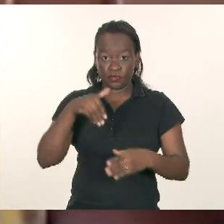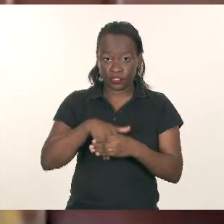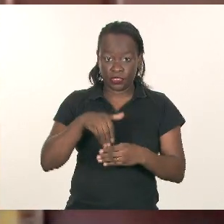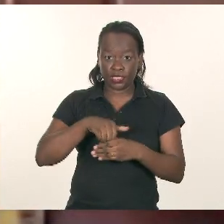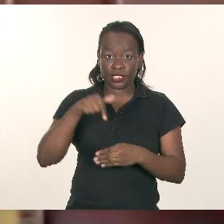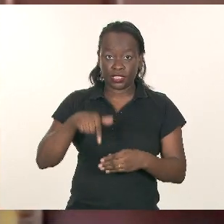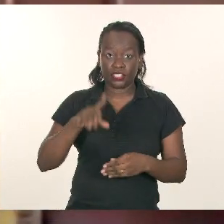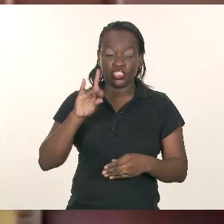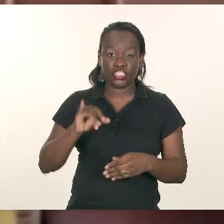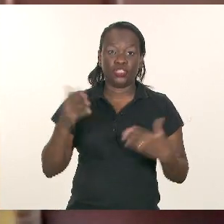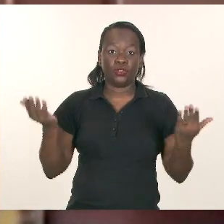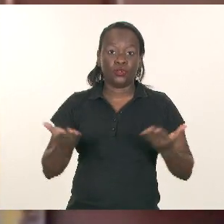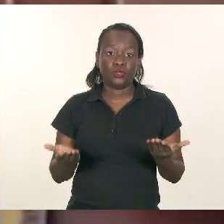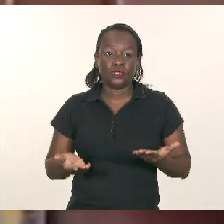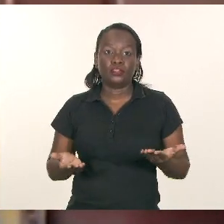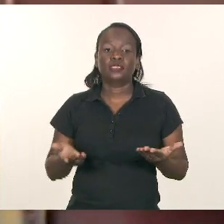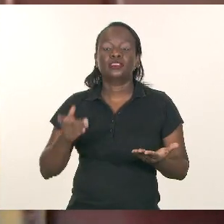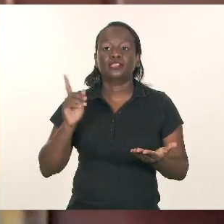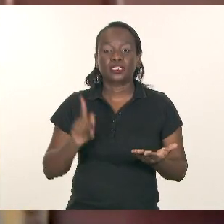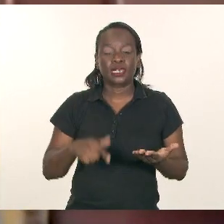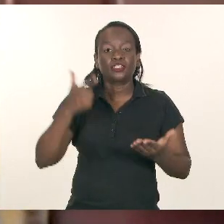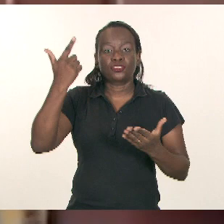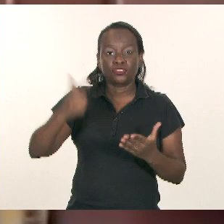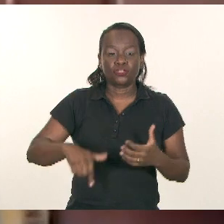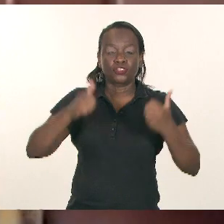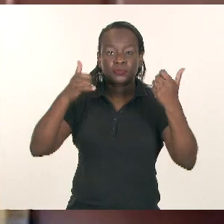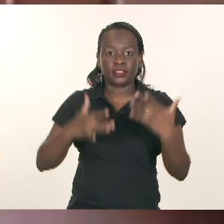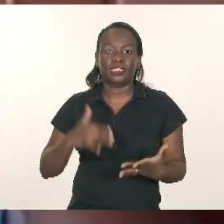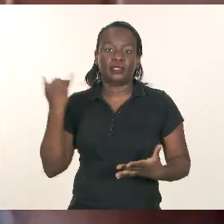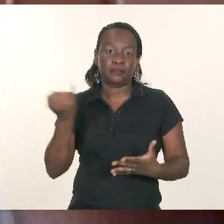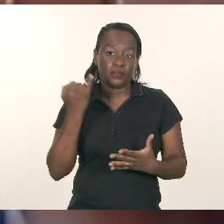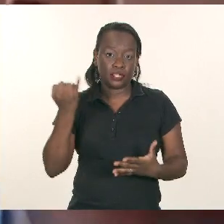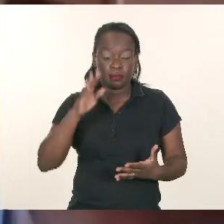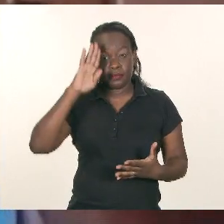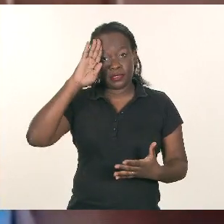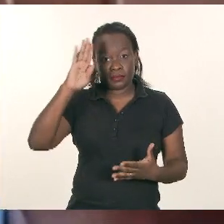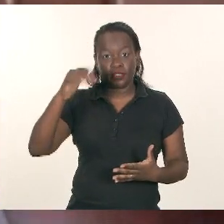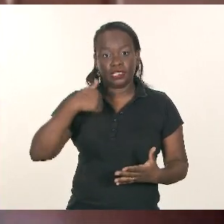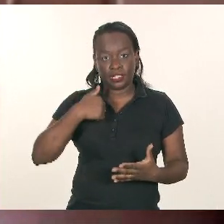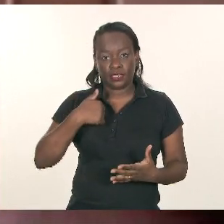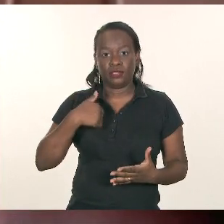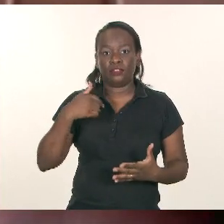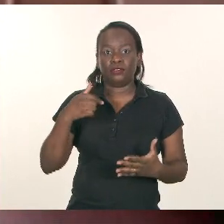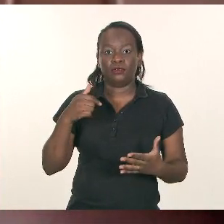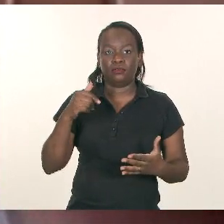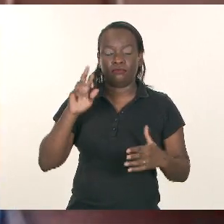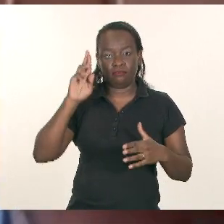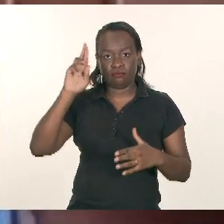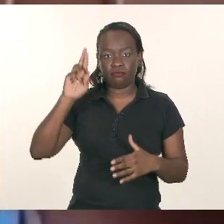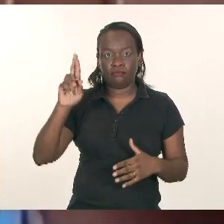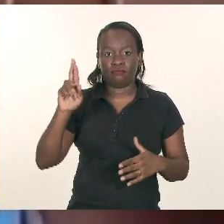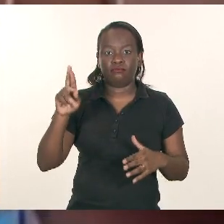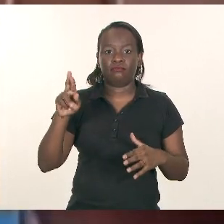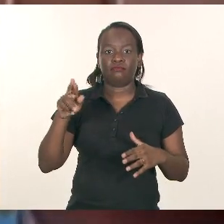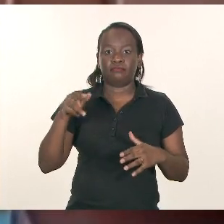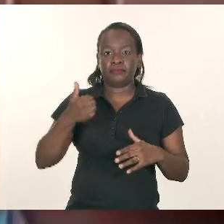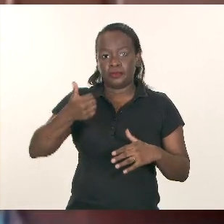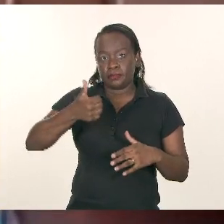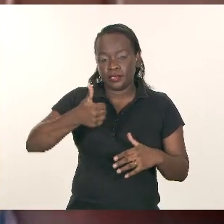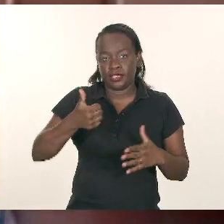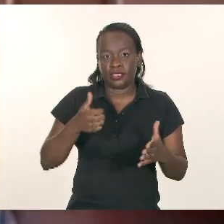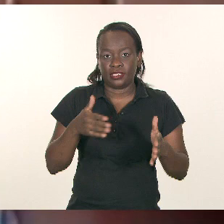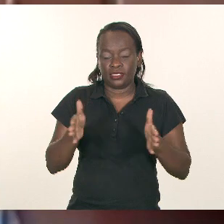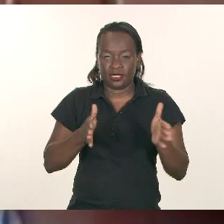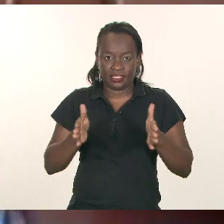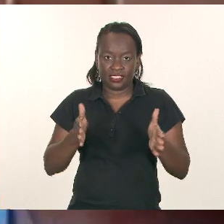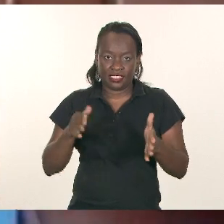num dia como hoje é reiterar a importância, principalmente para mim, que sou uma mandatária de primeira viagem,